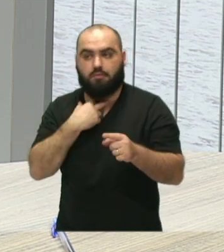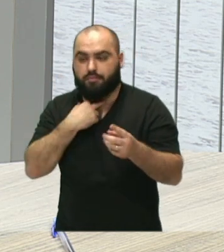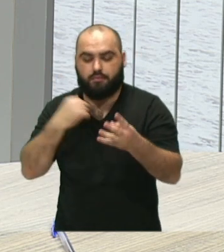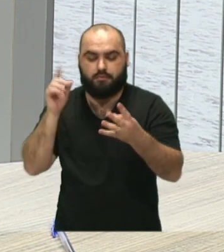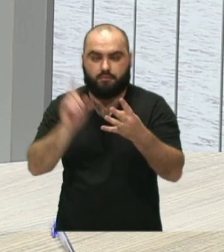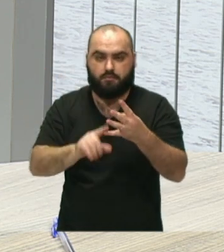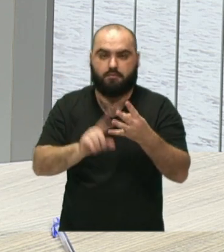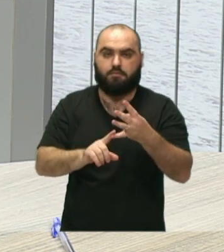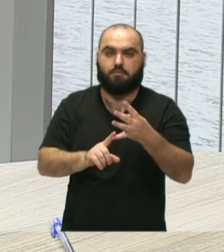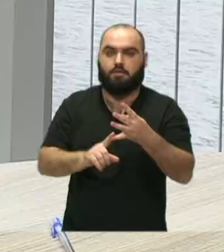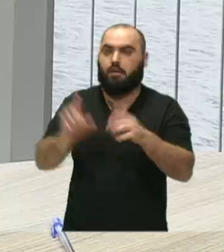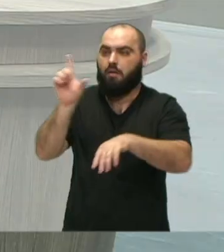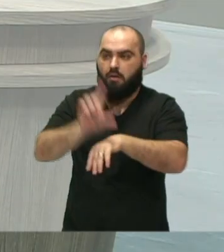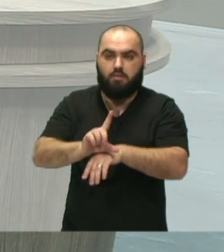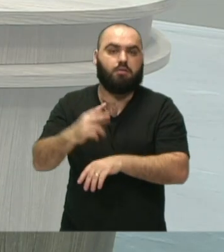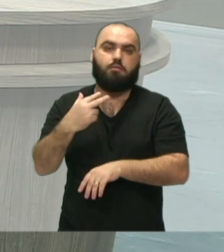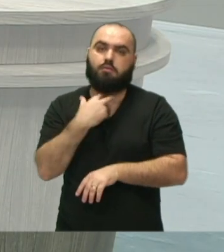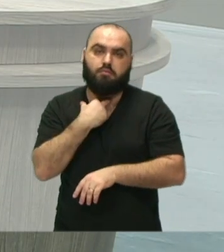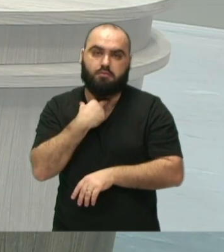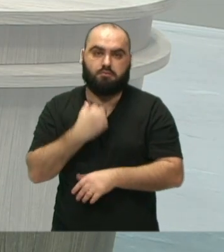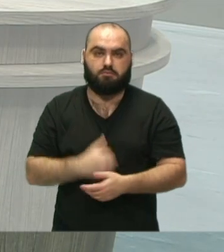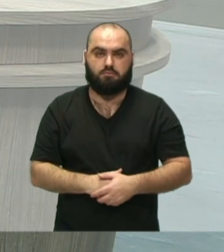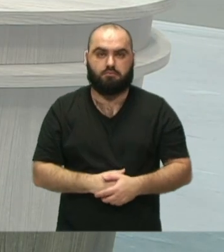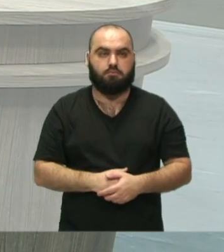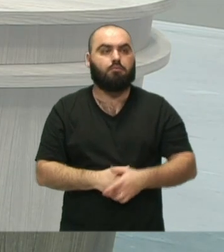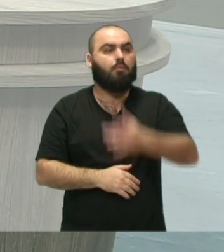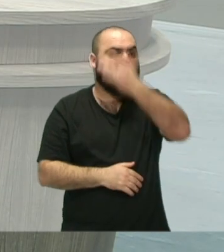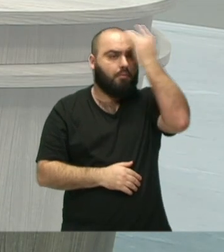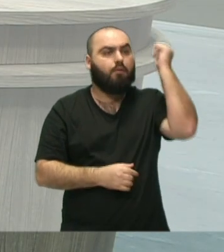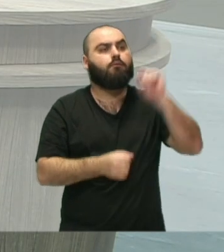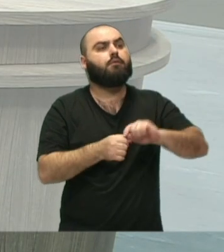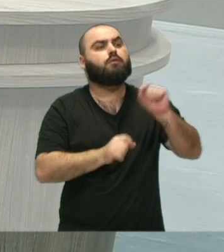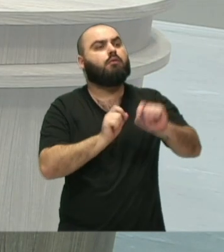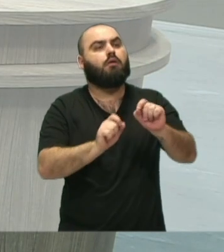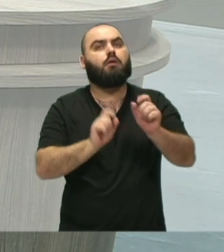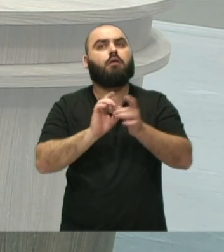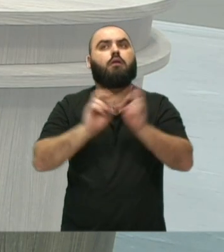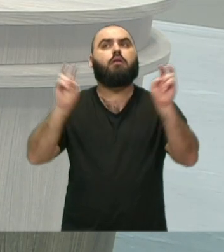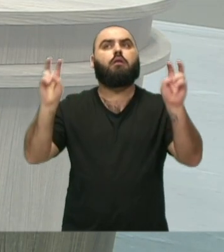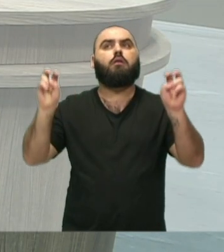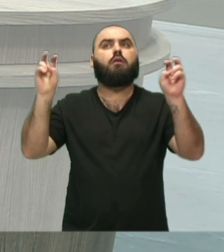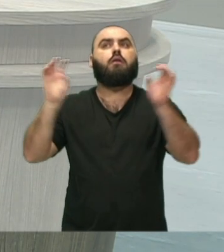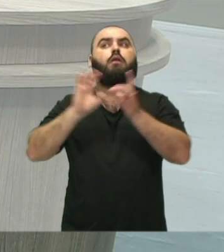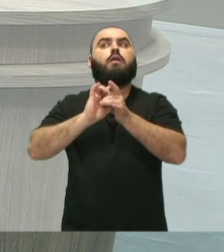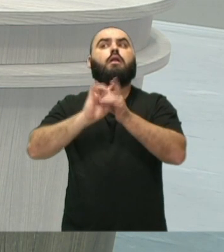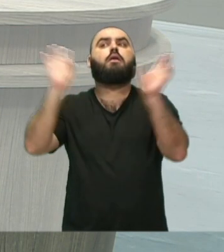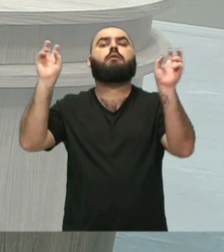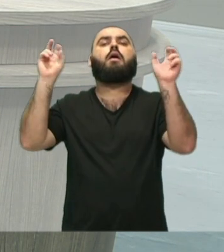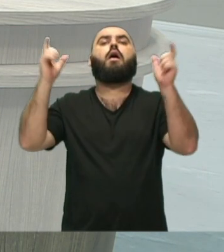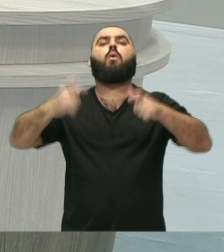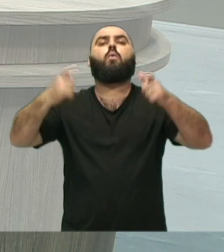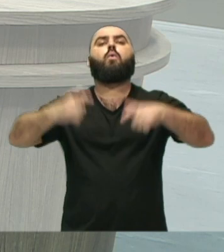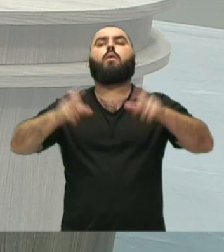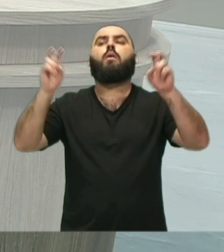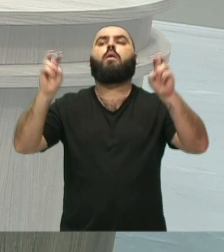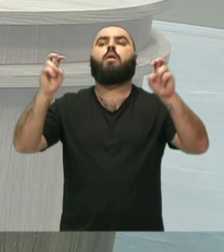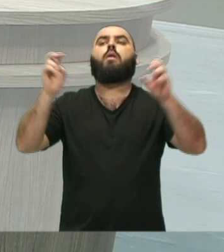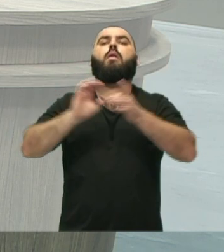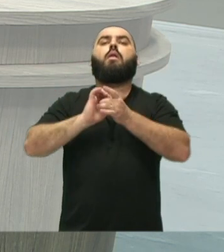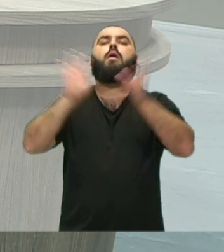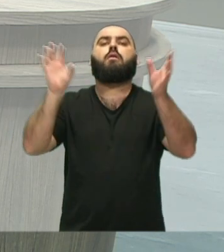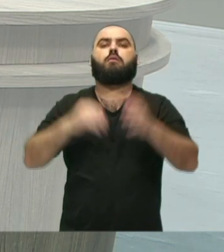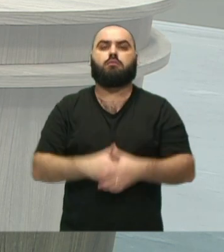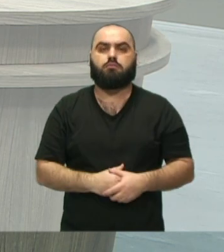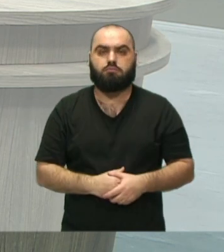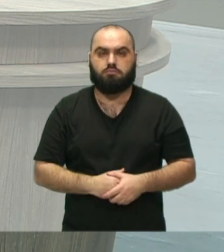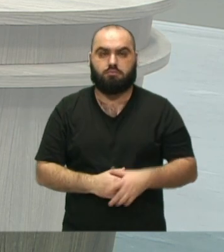a detenção de comércio. Essas pessoas fariam o quê? Livres. Livres aonde? Nós saímos da